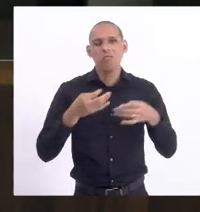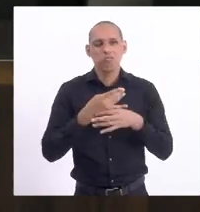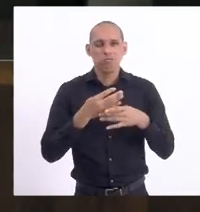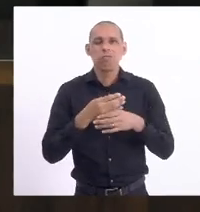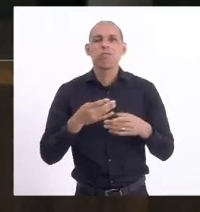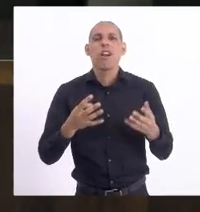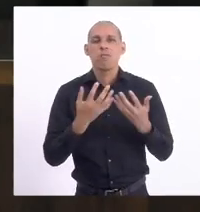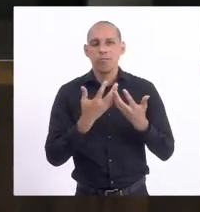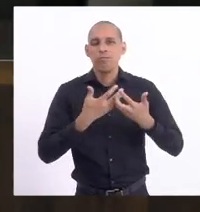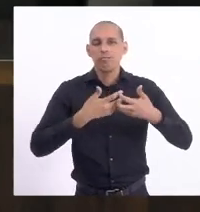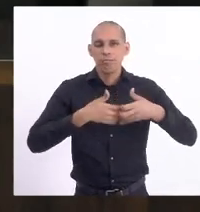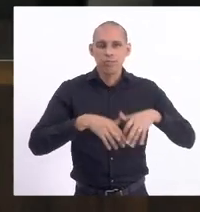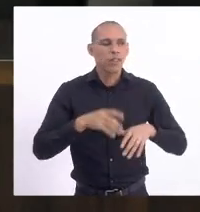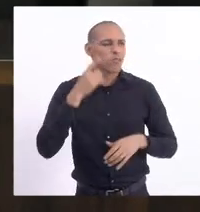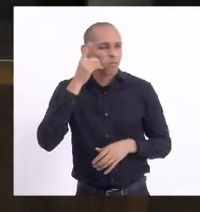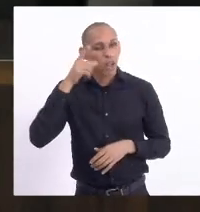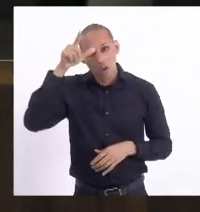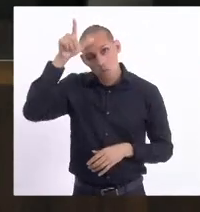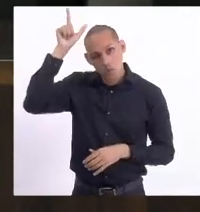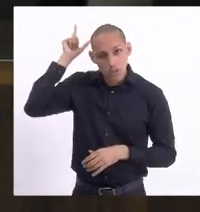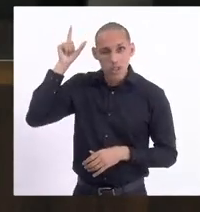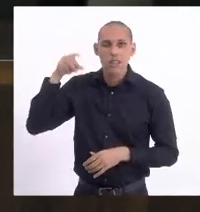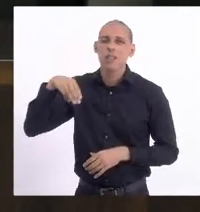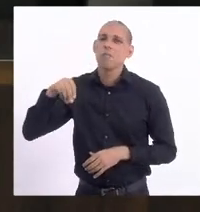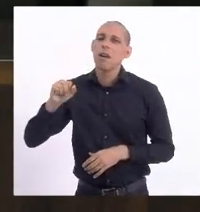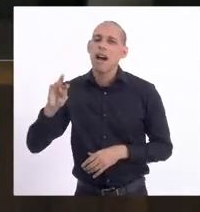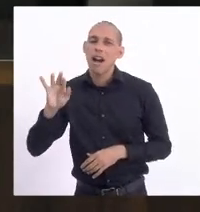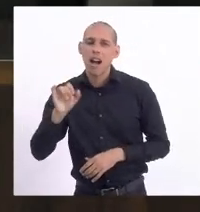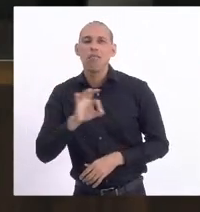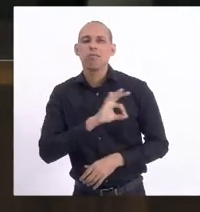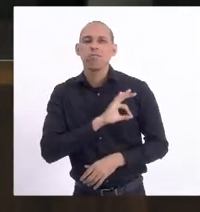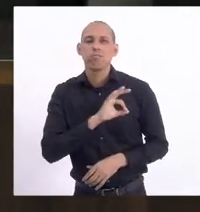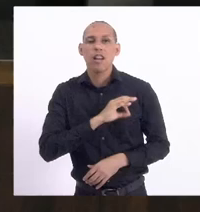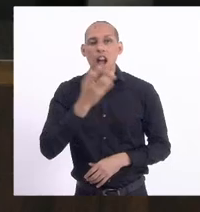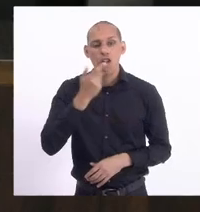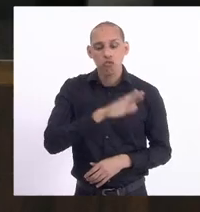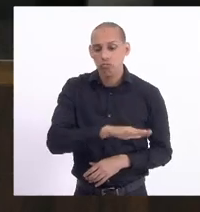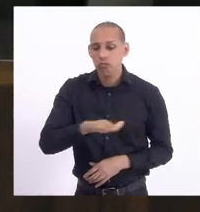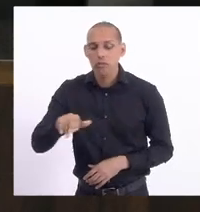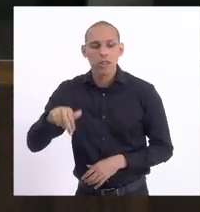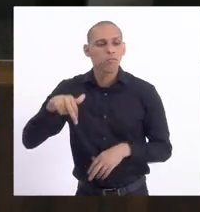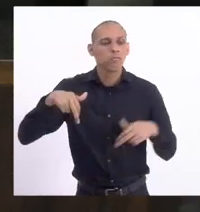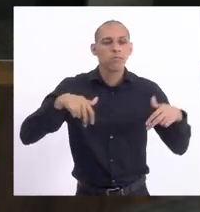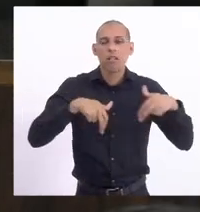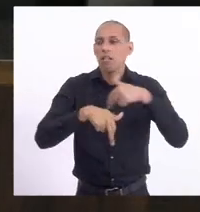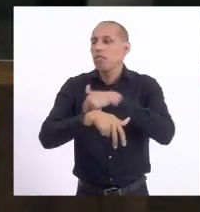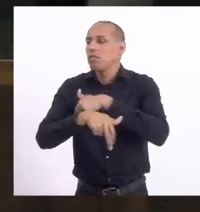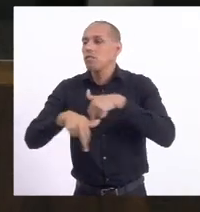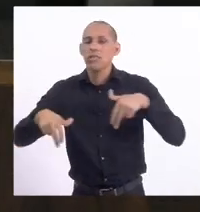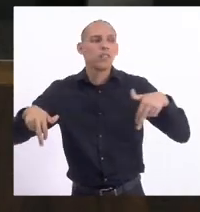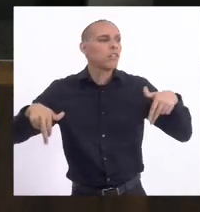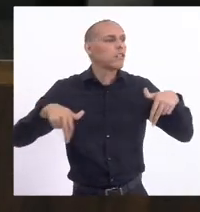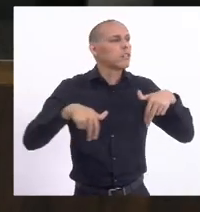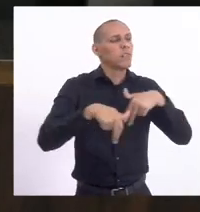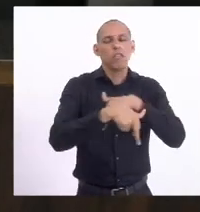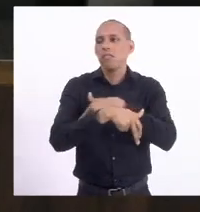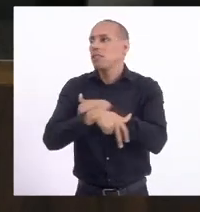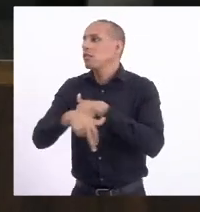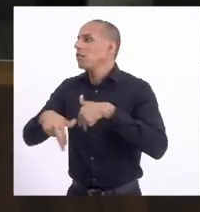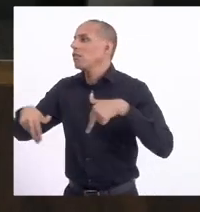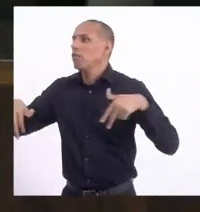Luiz, Marta, crianças andando nas ruas, perderam os pais e mães, sem